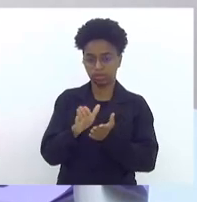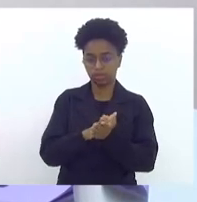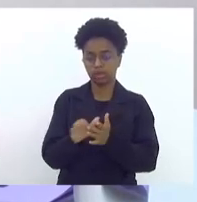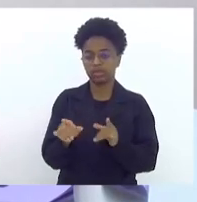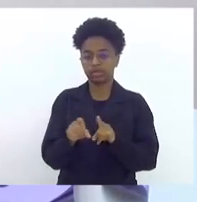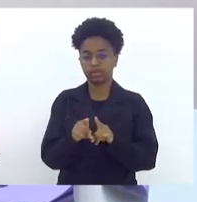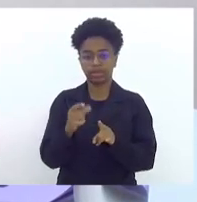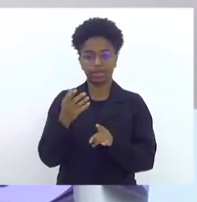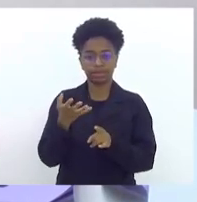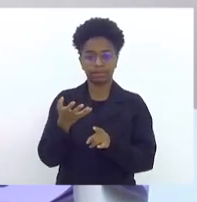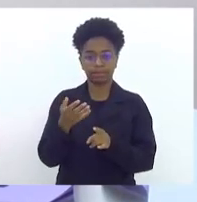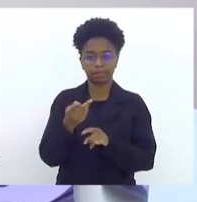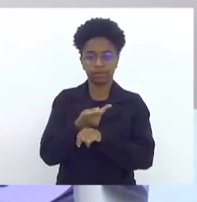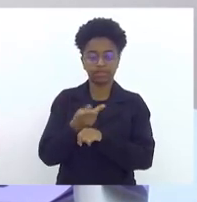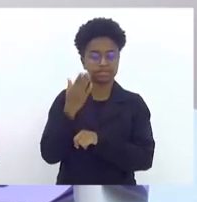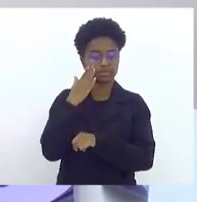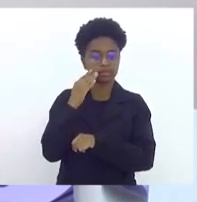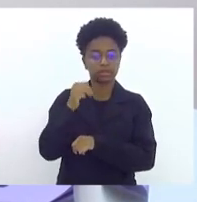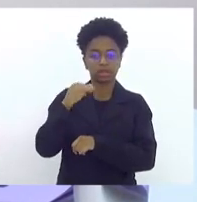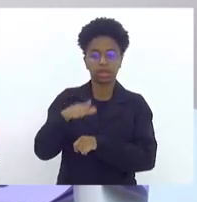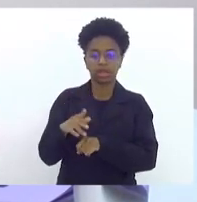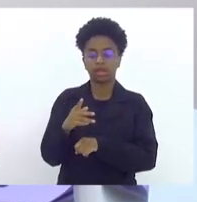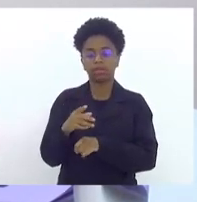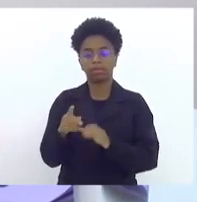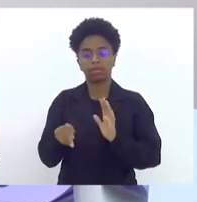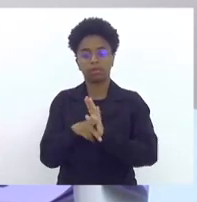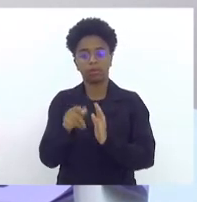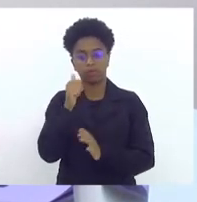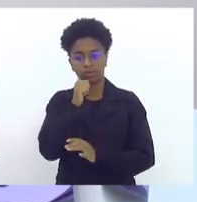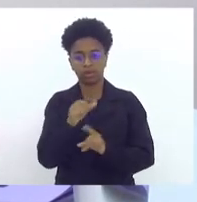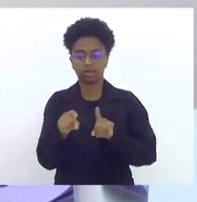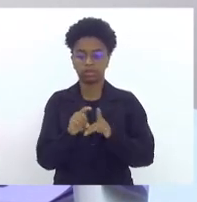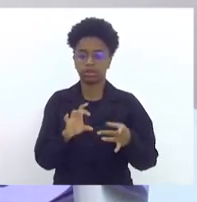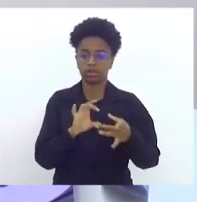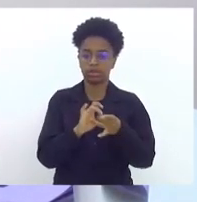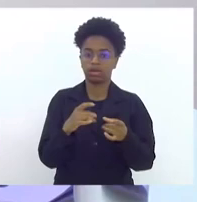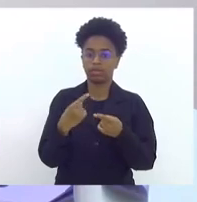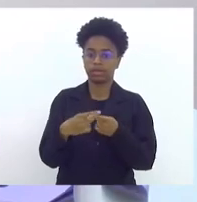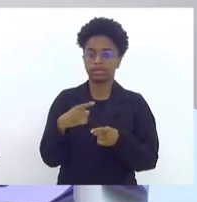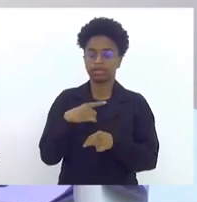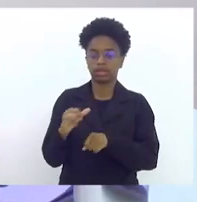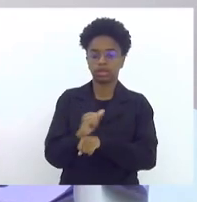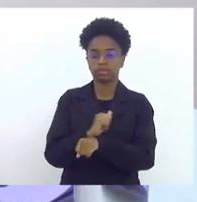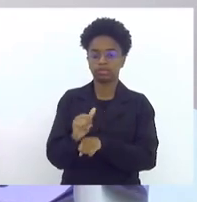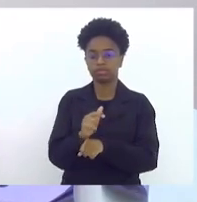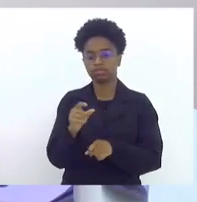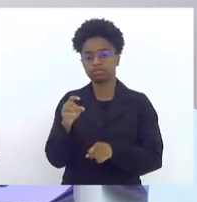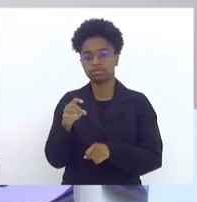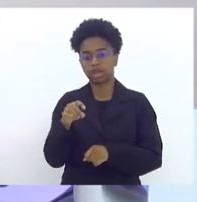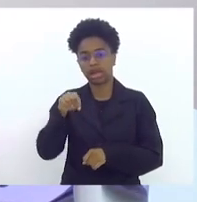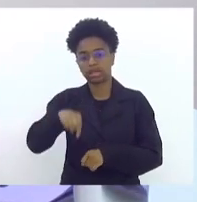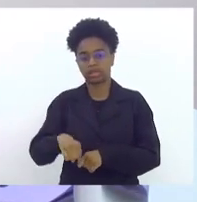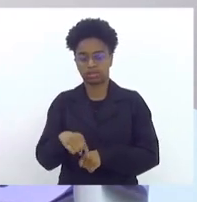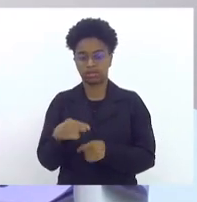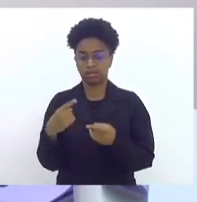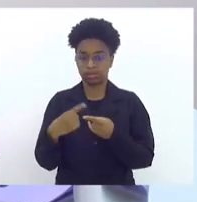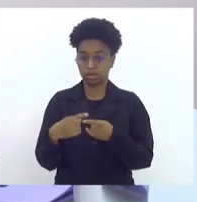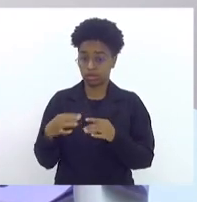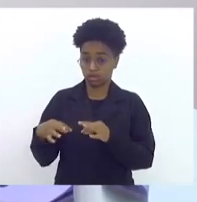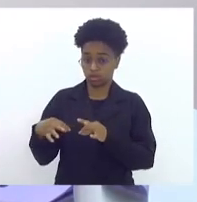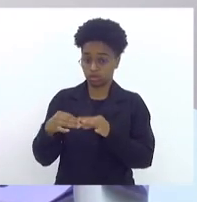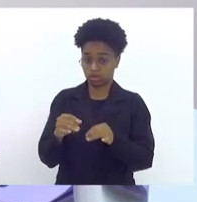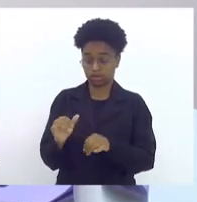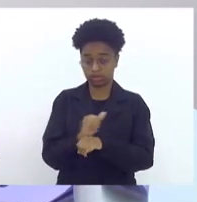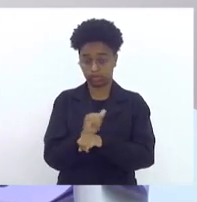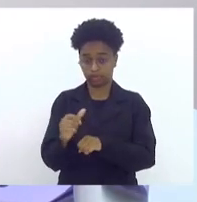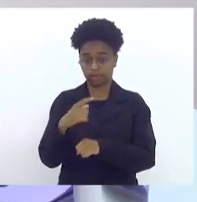a procuradora da mulher e quem será a procuradora de junta pra gente ter mais esse mecanismo na casa todo o mecanismo que a gente tiver de